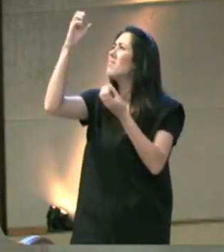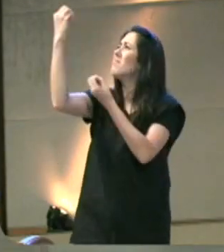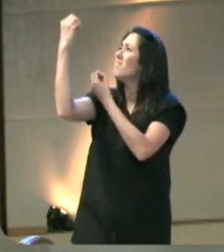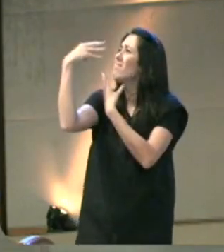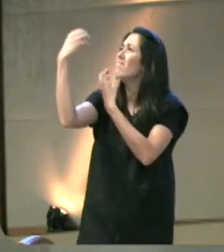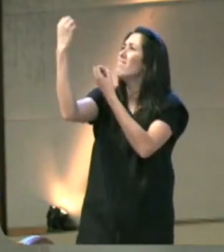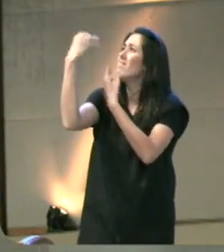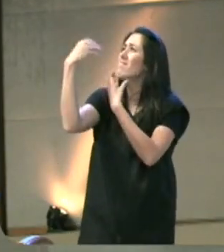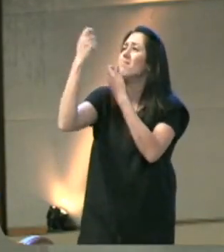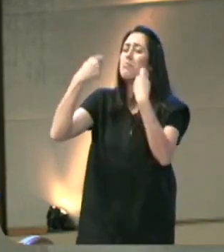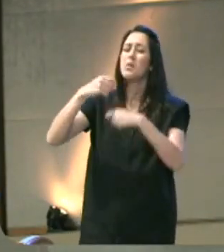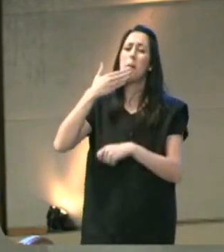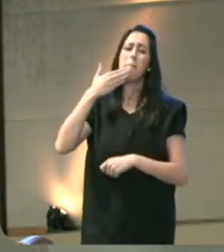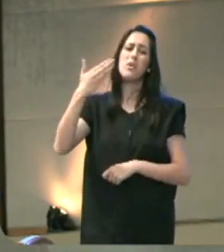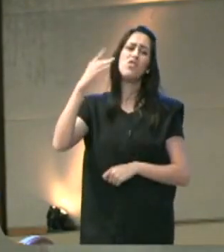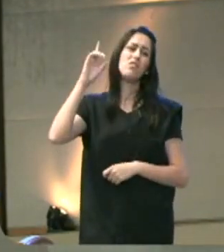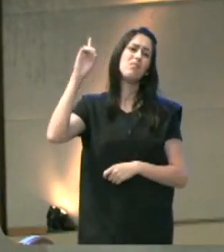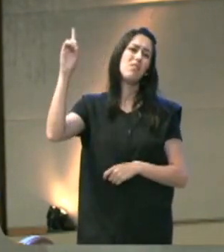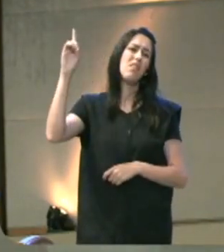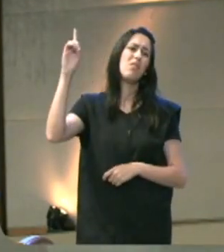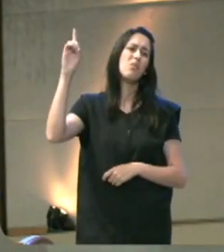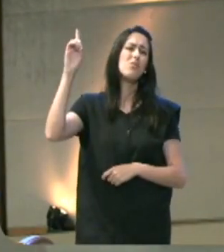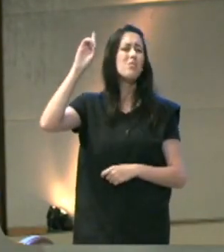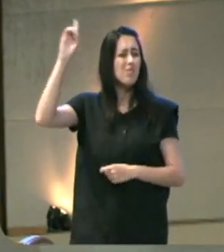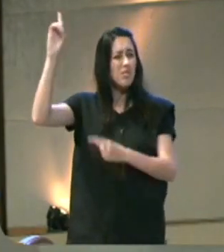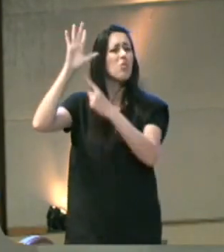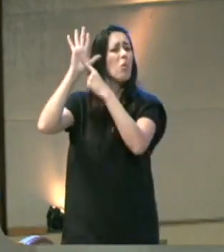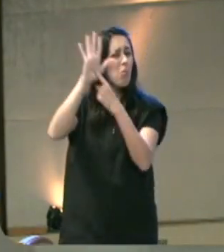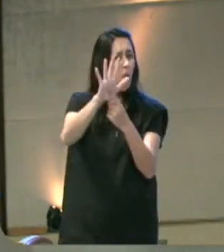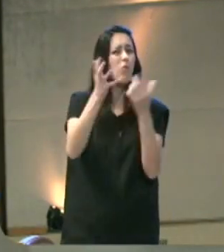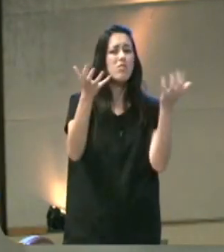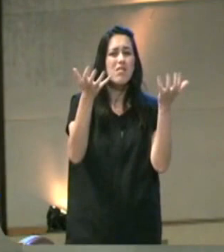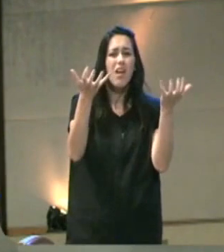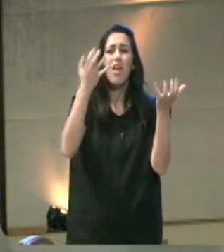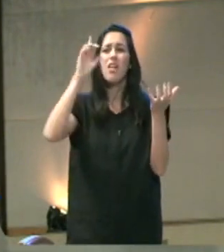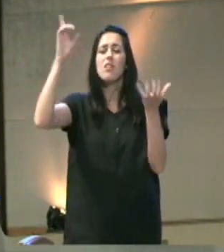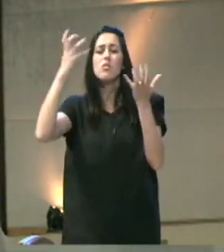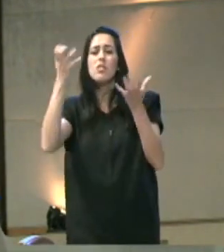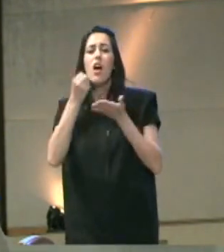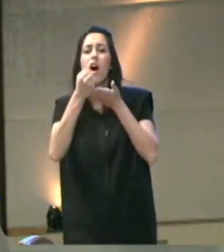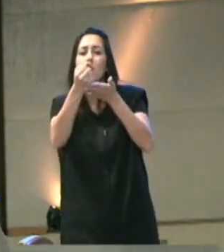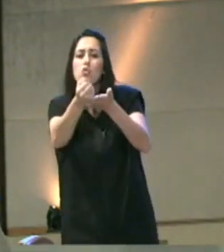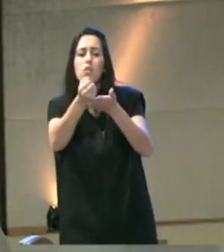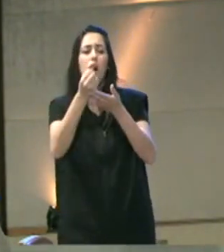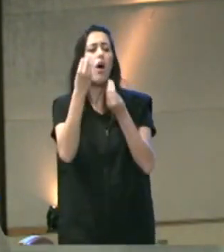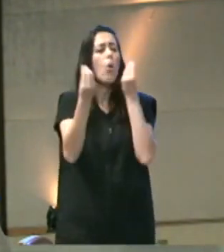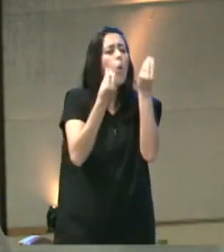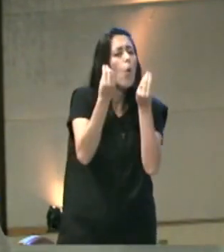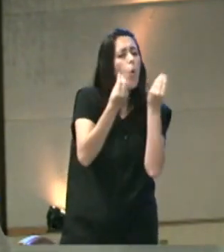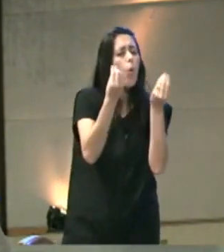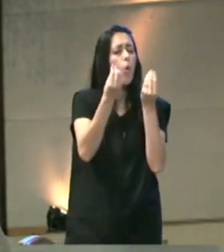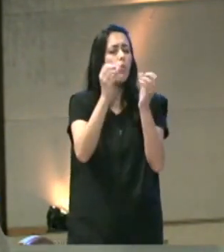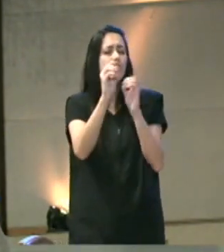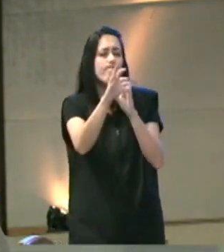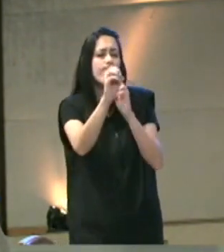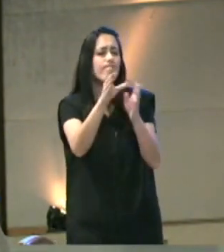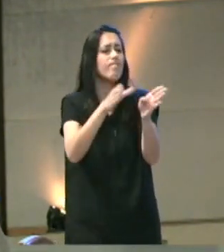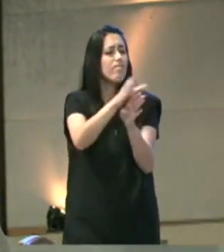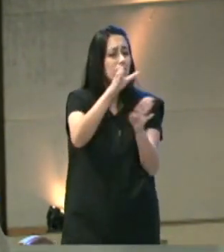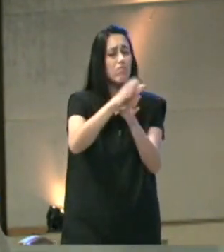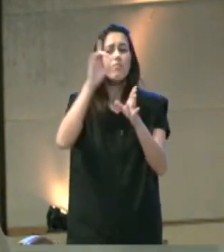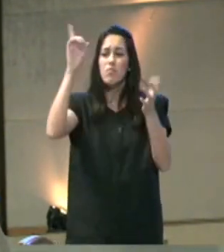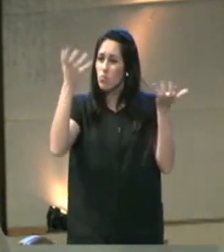porque o Senhor revela, Ele fala, Ele dá discernimento, Ele abençoa. E